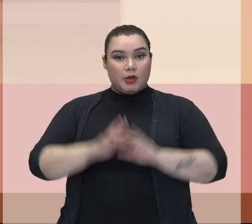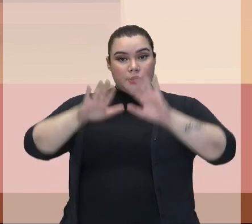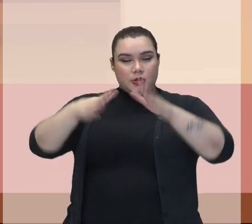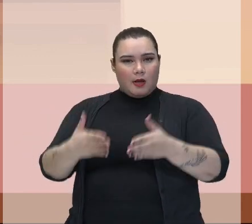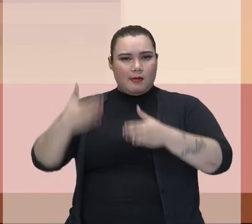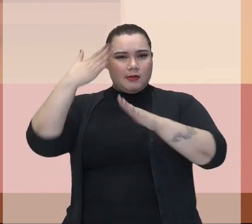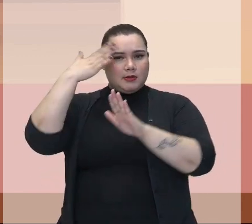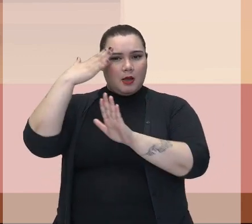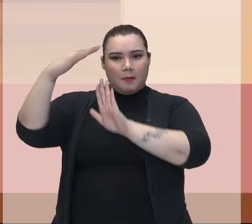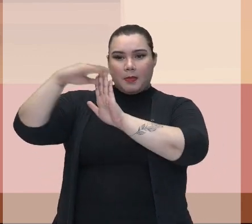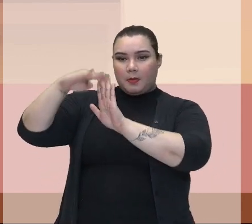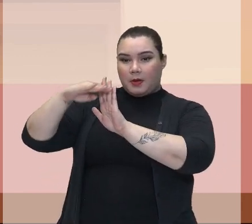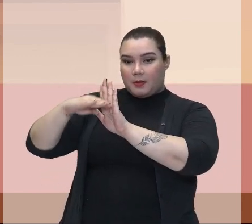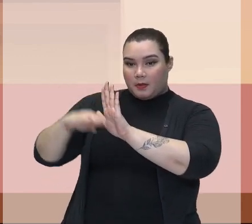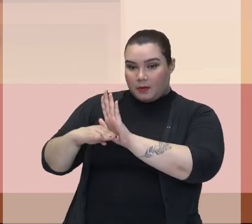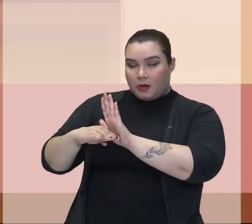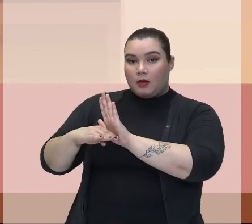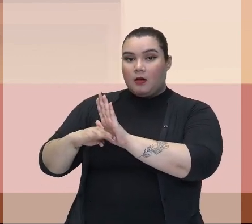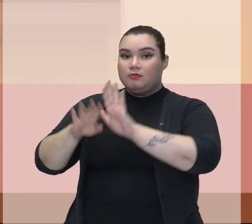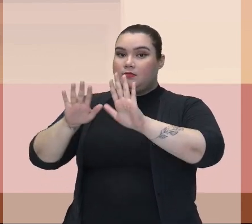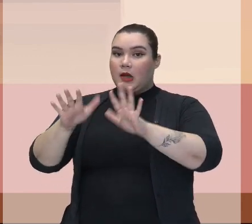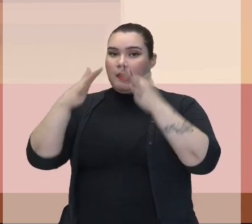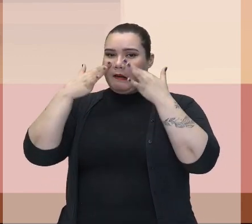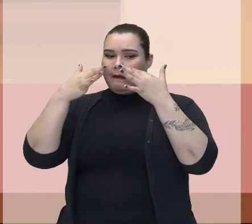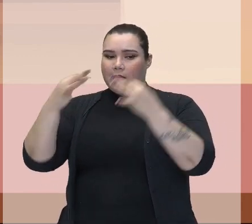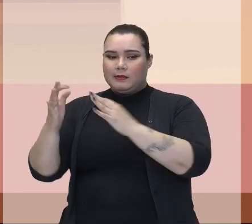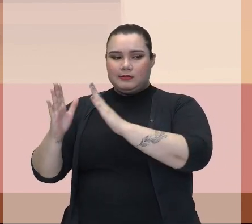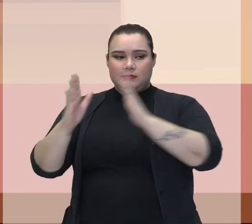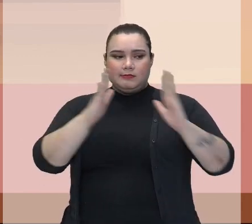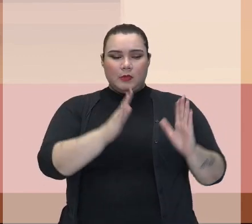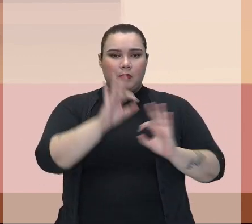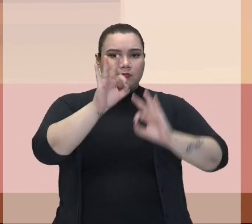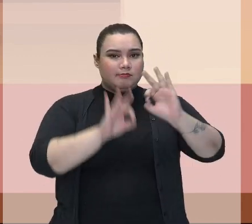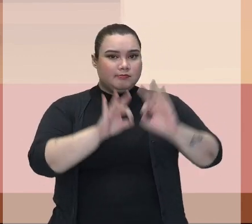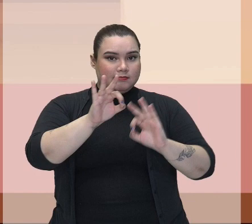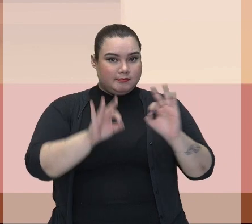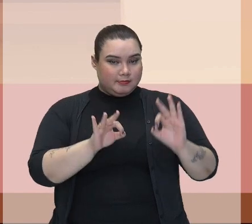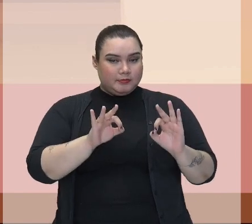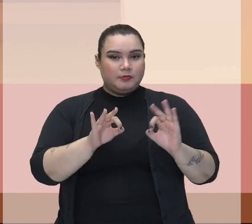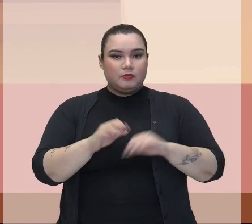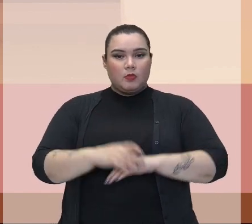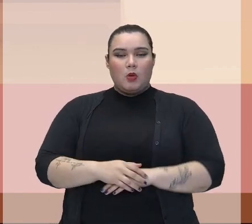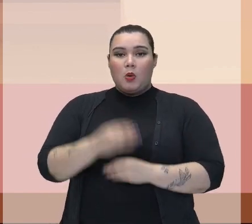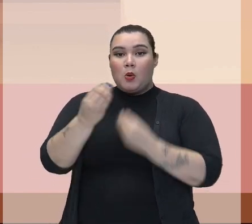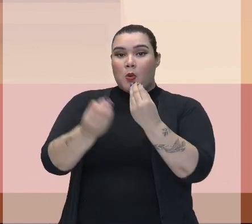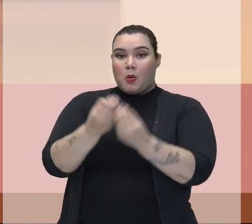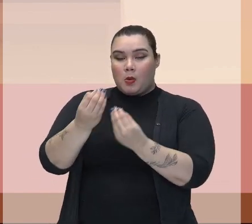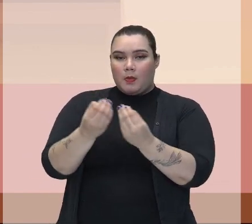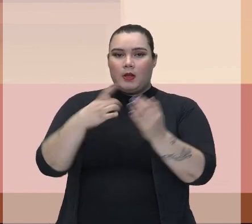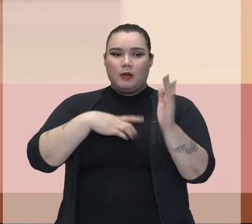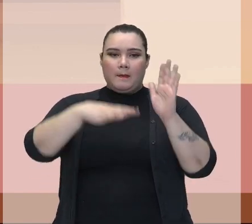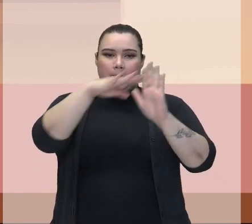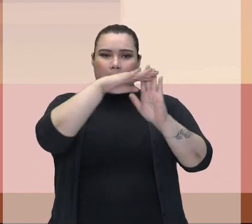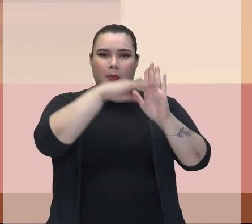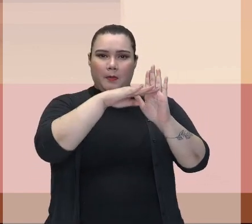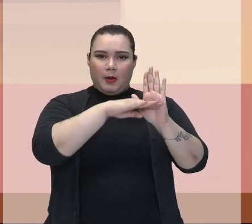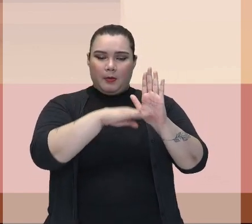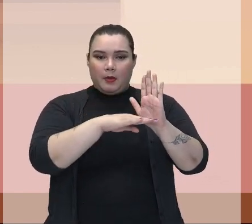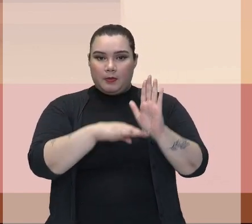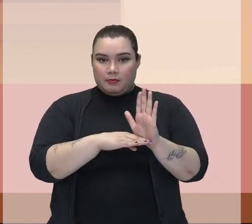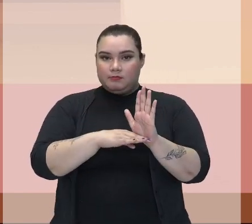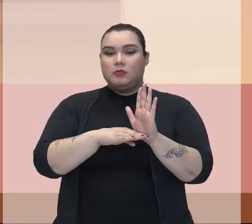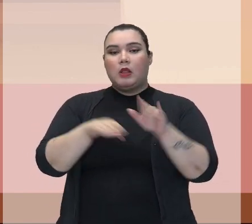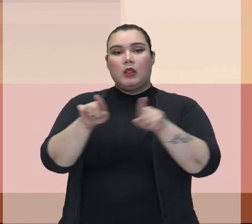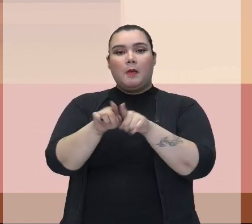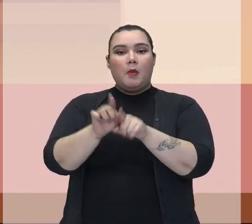os ingredientes, prestem atenção no modo de preparo do bolo e sigam os passos seguintes com o tempo